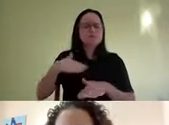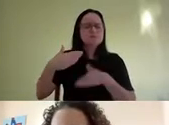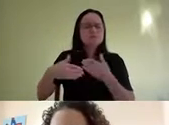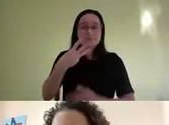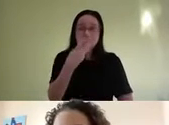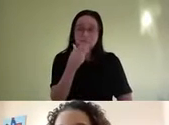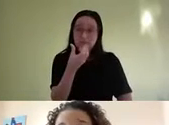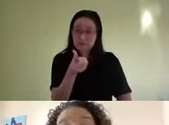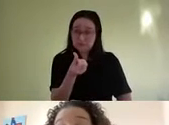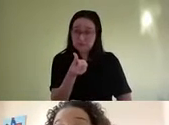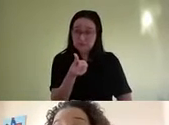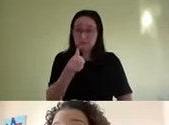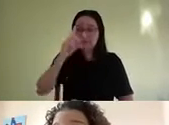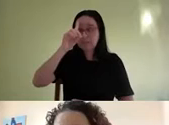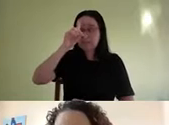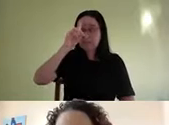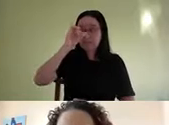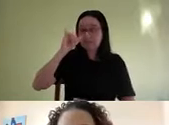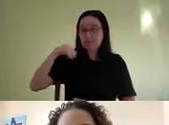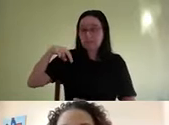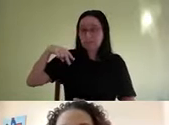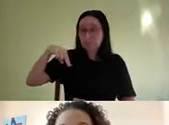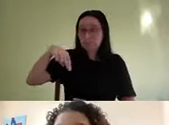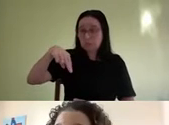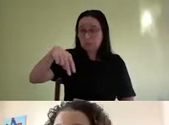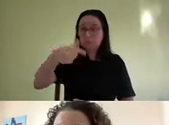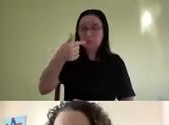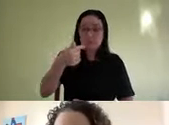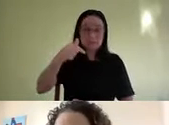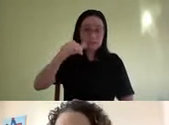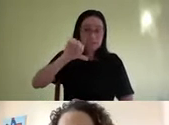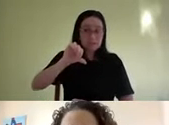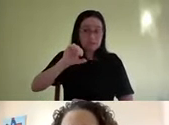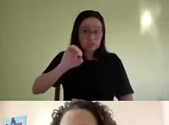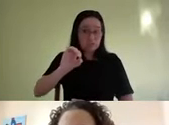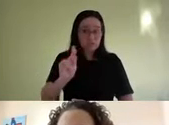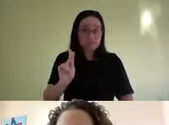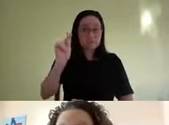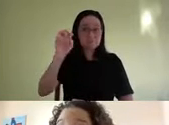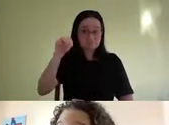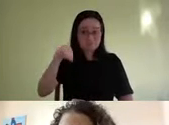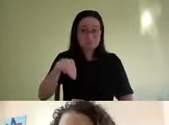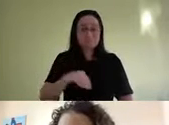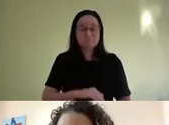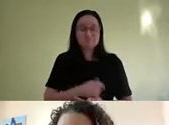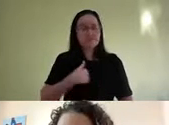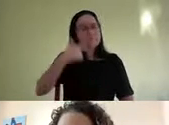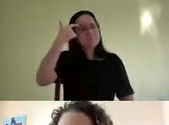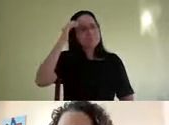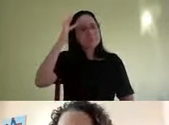depois de andar 790 quilômetros, cada vez que eu penso nessa aventura eu falo eu sou capaz,